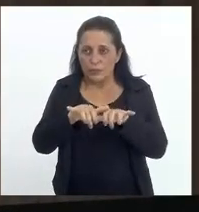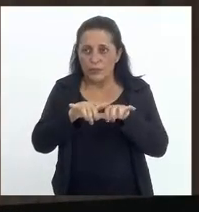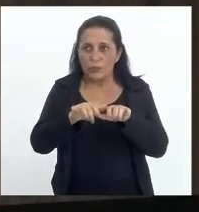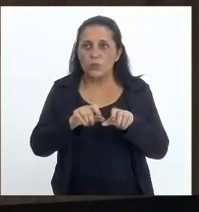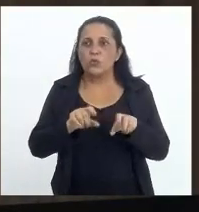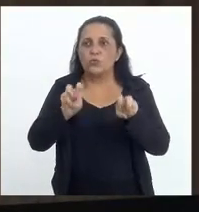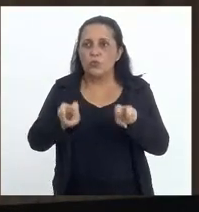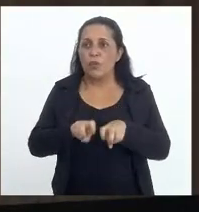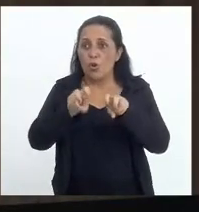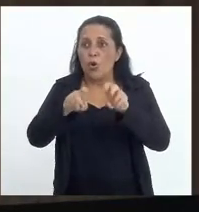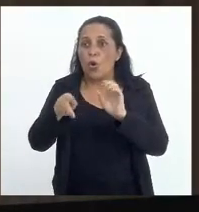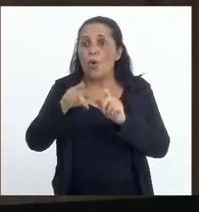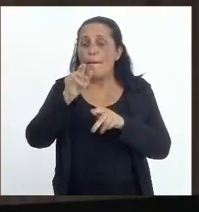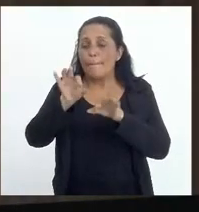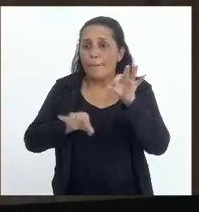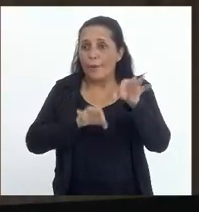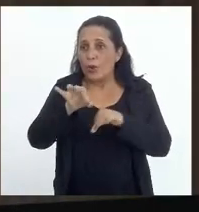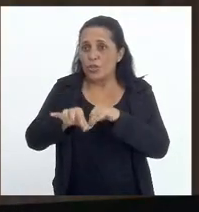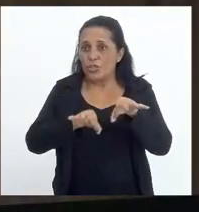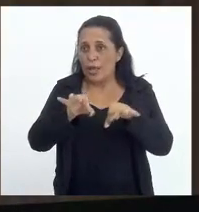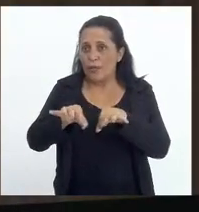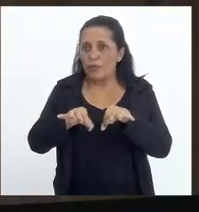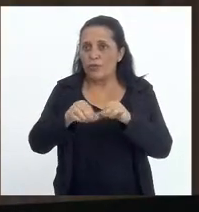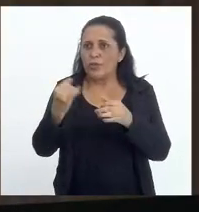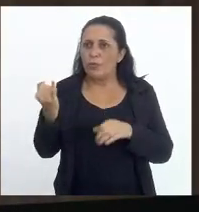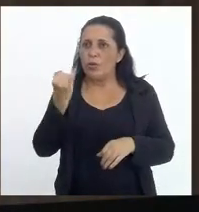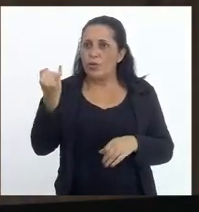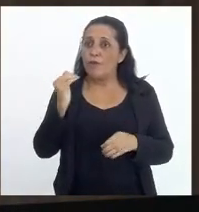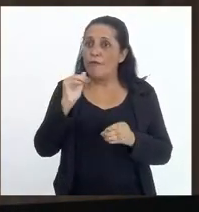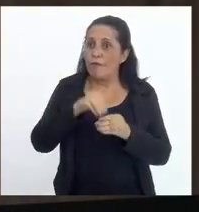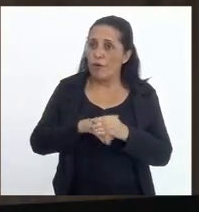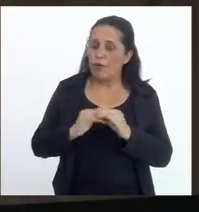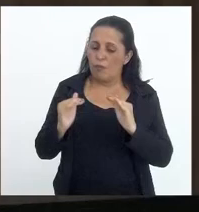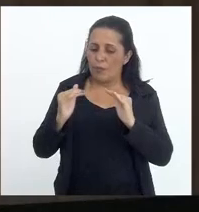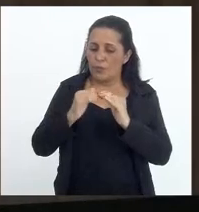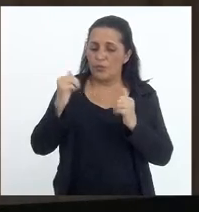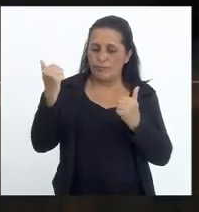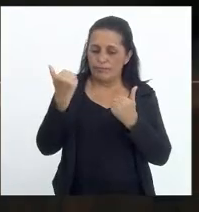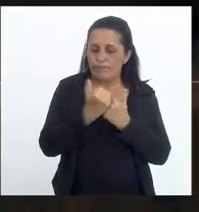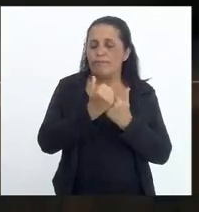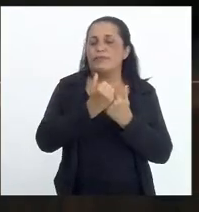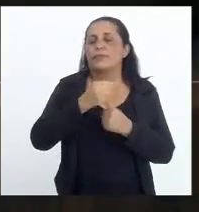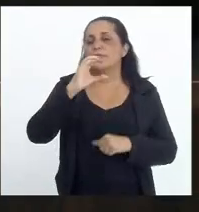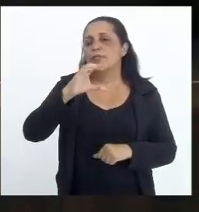Projeto importante. Eu voto favoravelmente nos termos do substitutivo da CCJ.